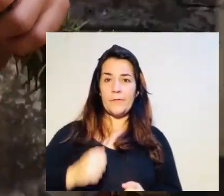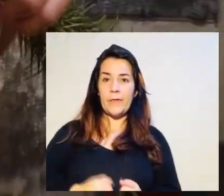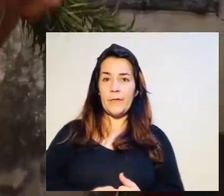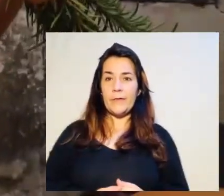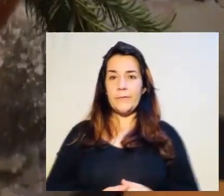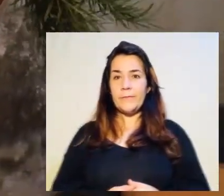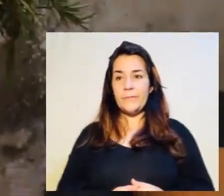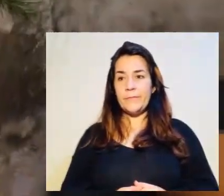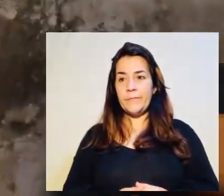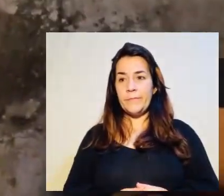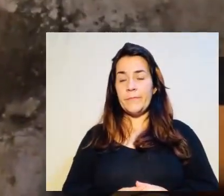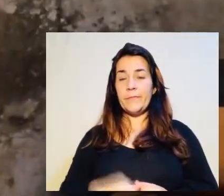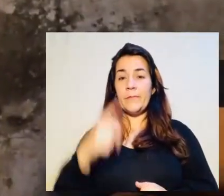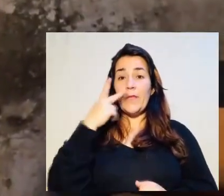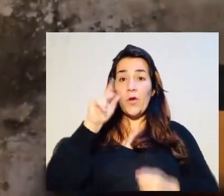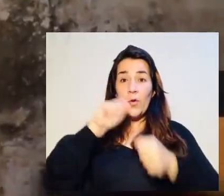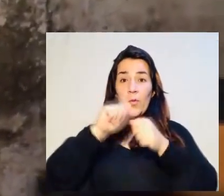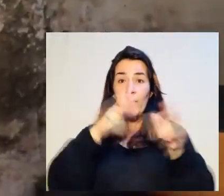Então,